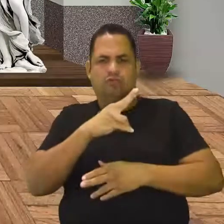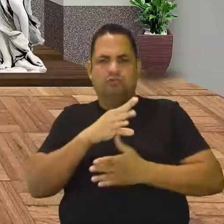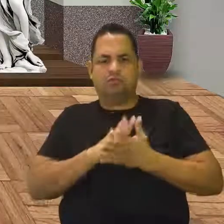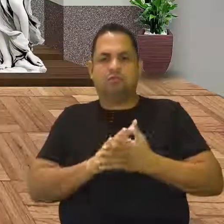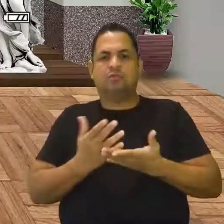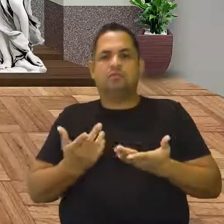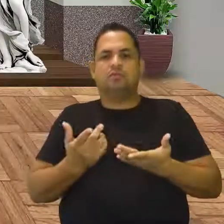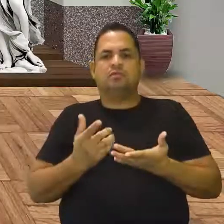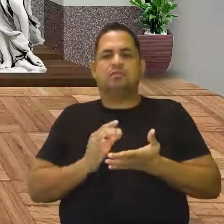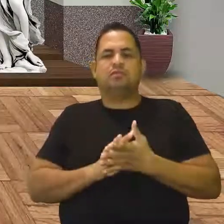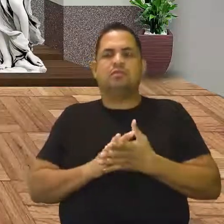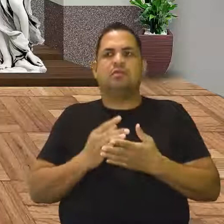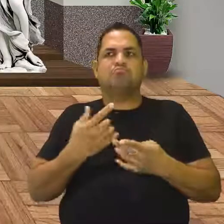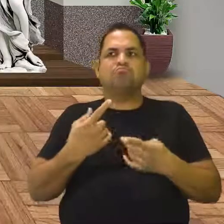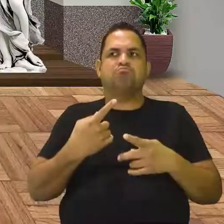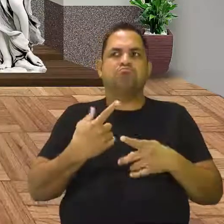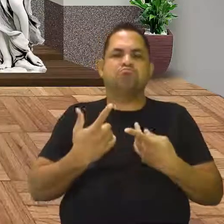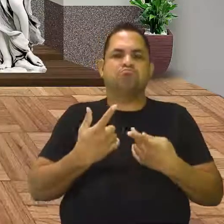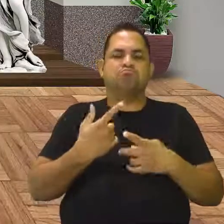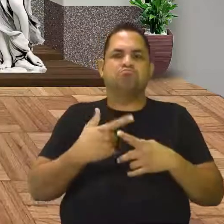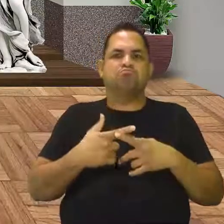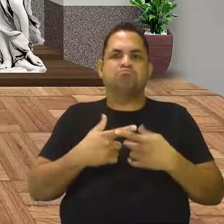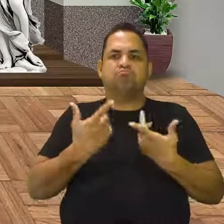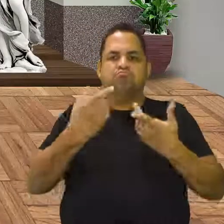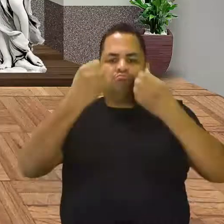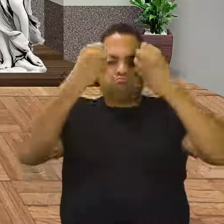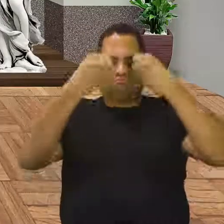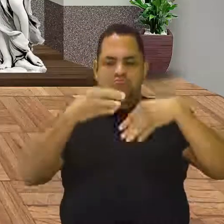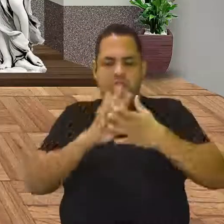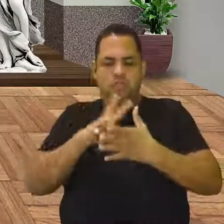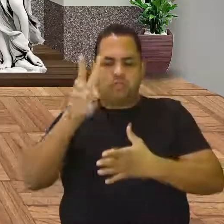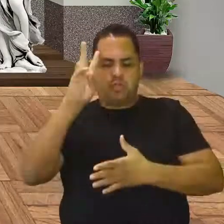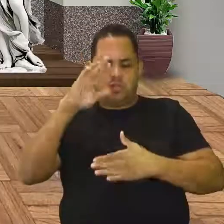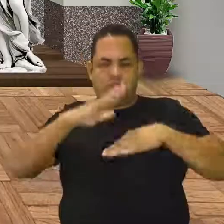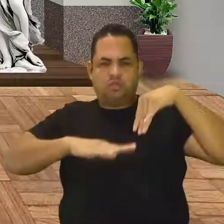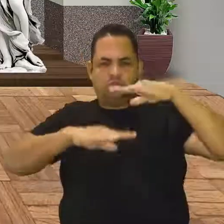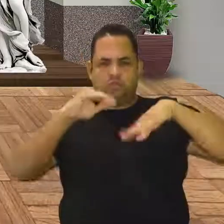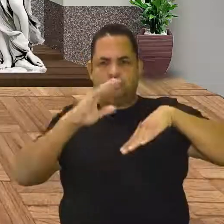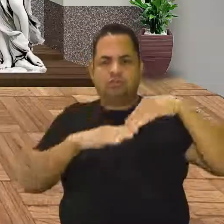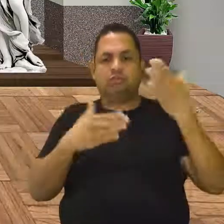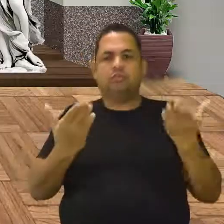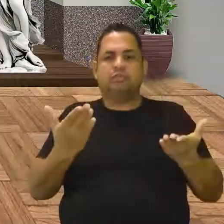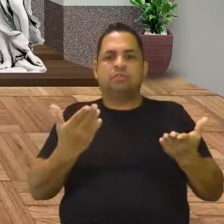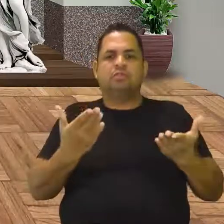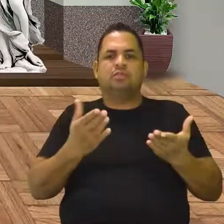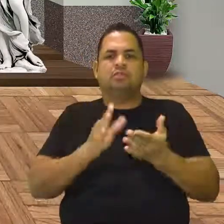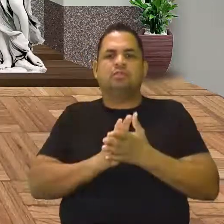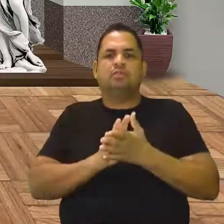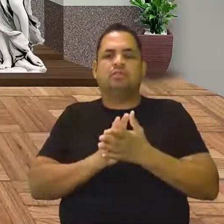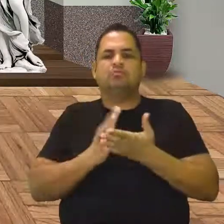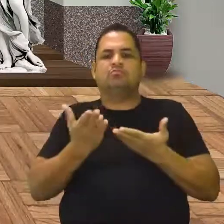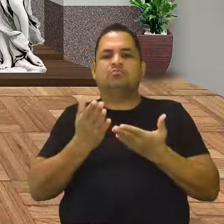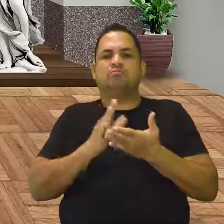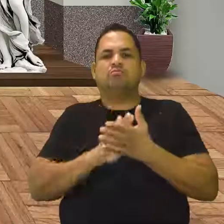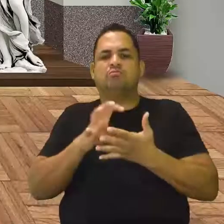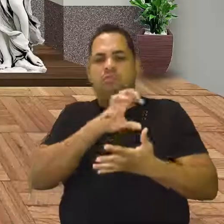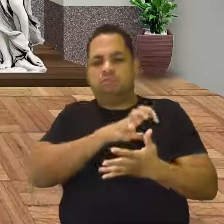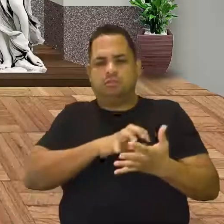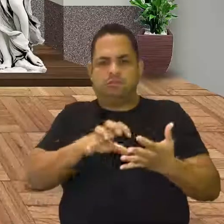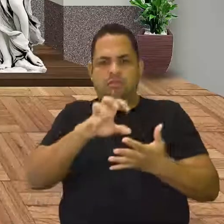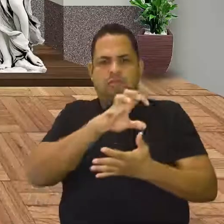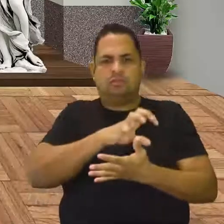É por isso que alguns historiadores costumam trabalhar esse período como sendo ele uma